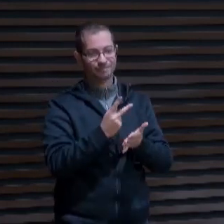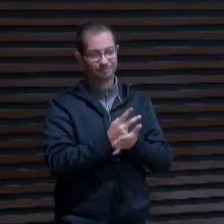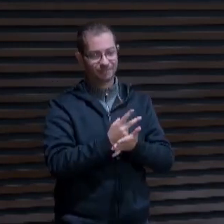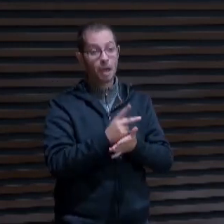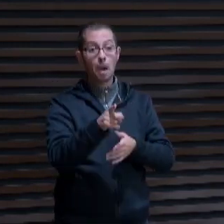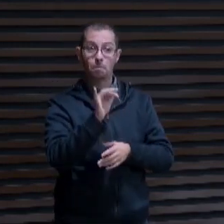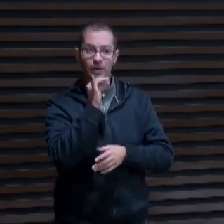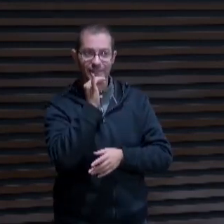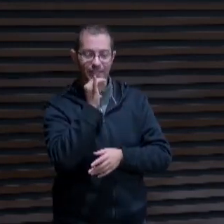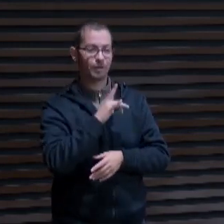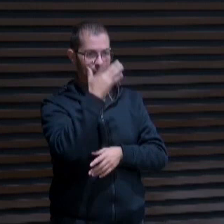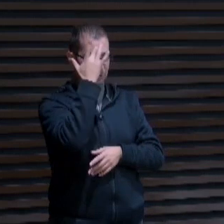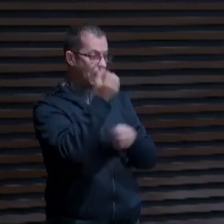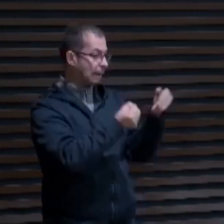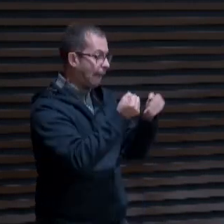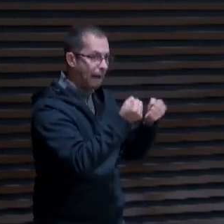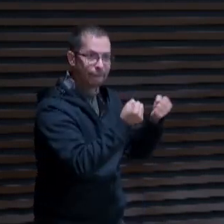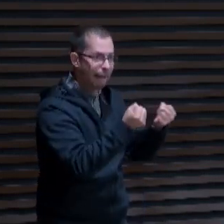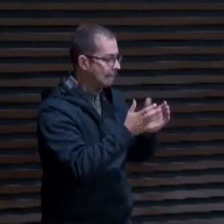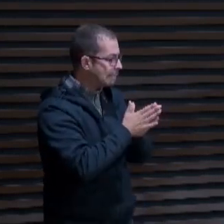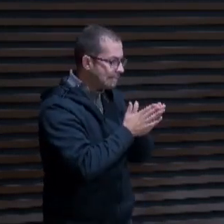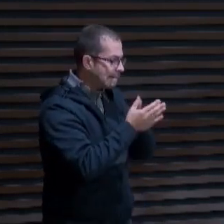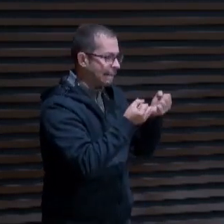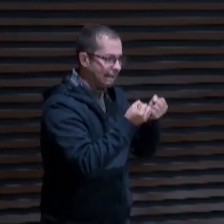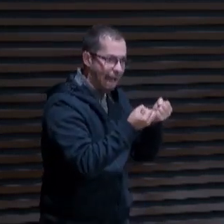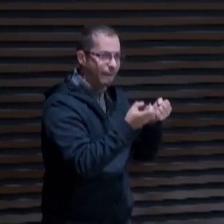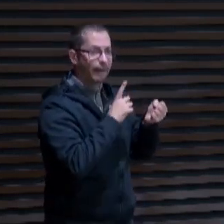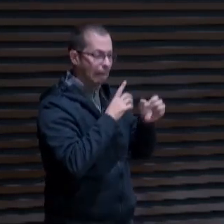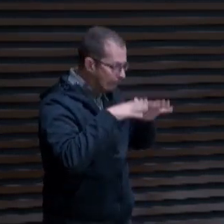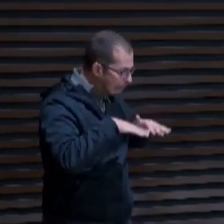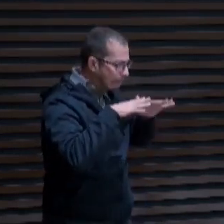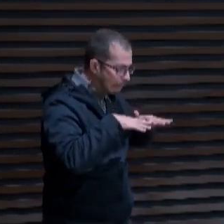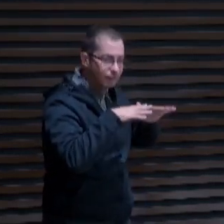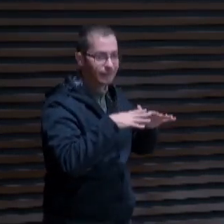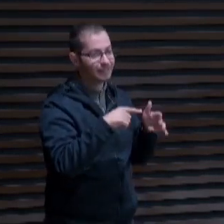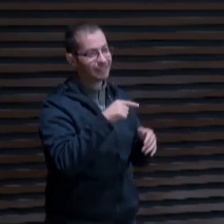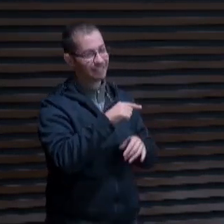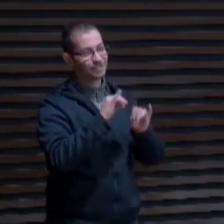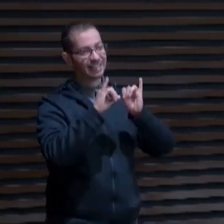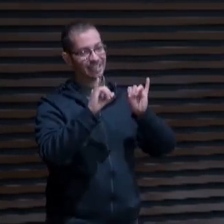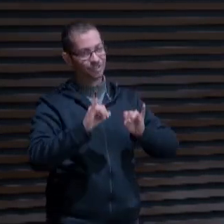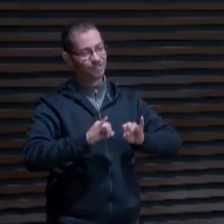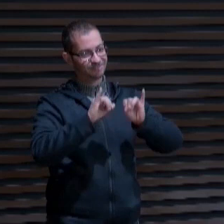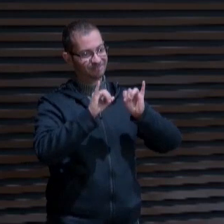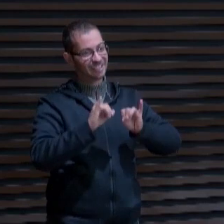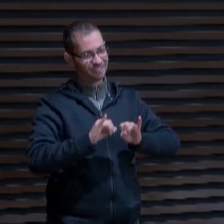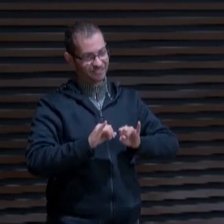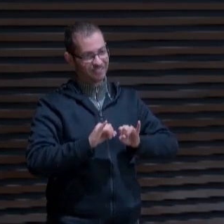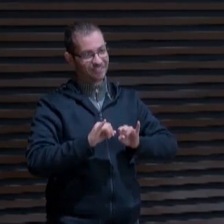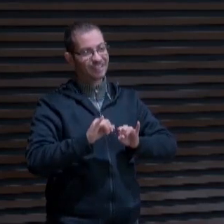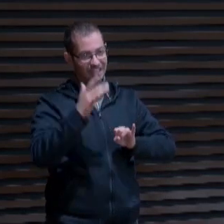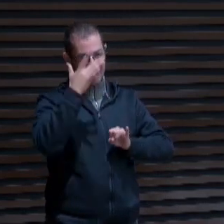isso. Passados 40 anos no deserto, Deus leva esse povo à terra